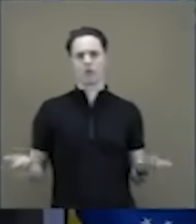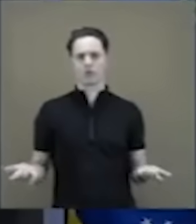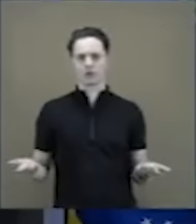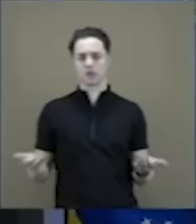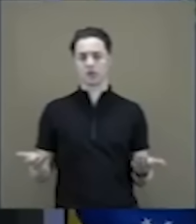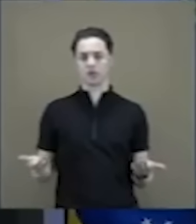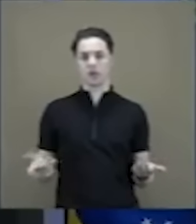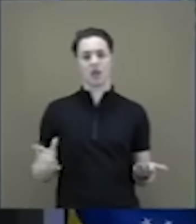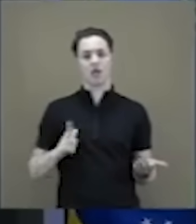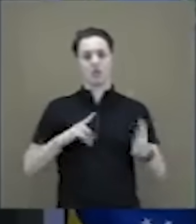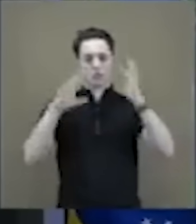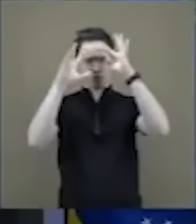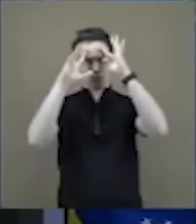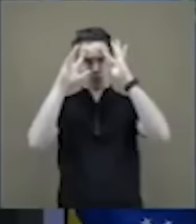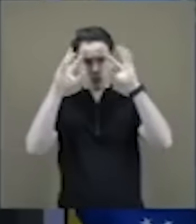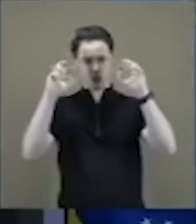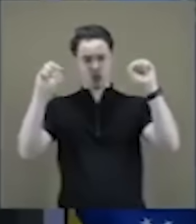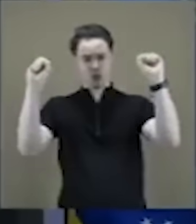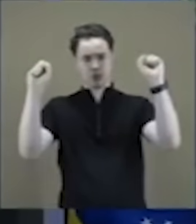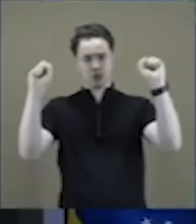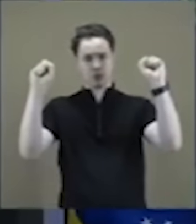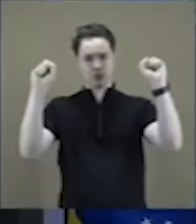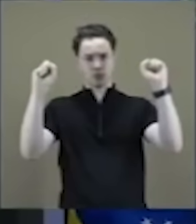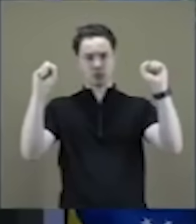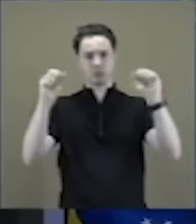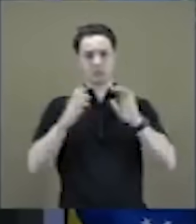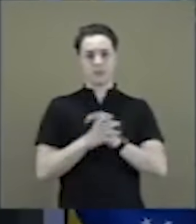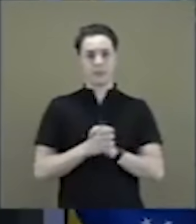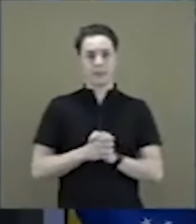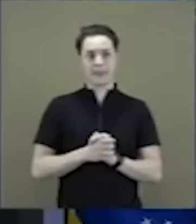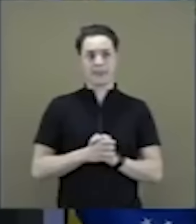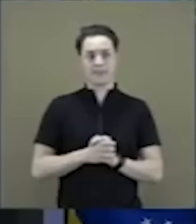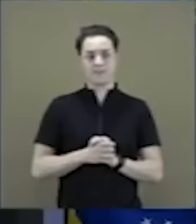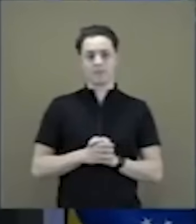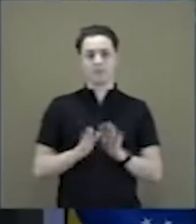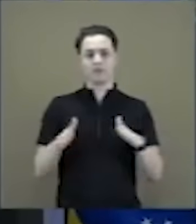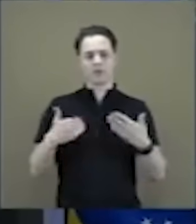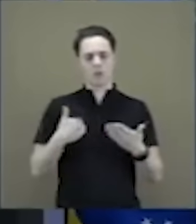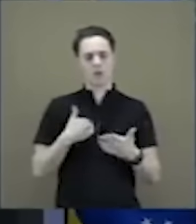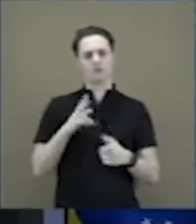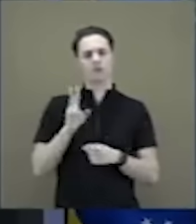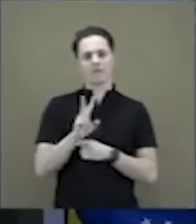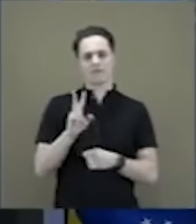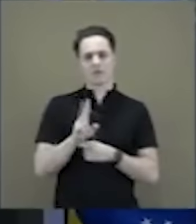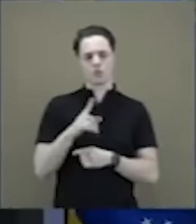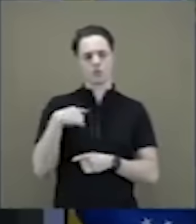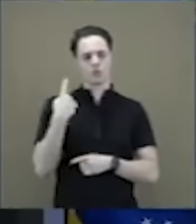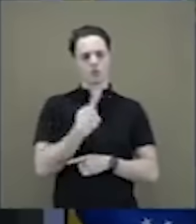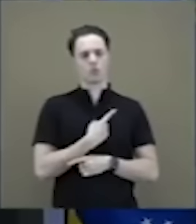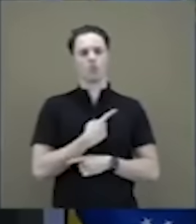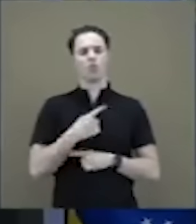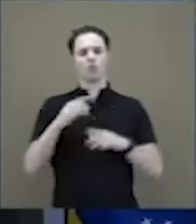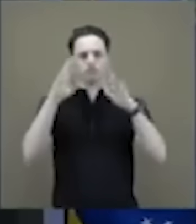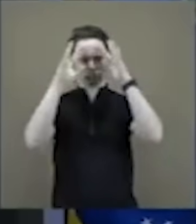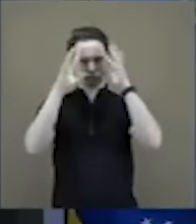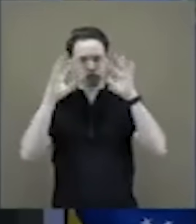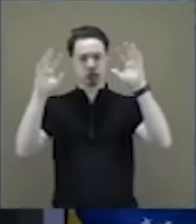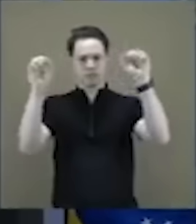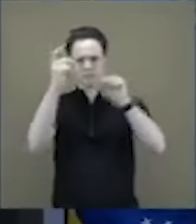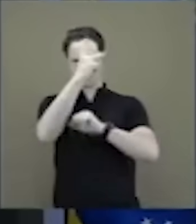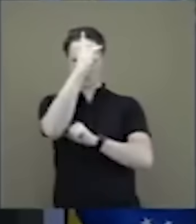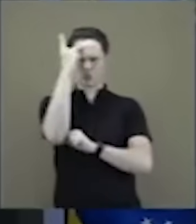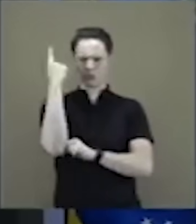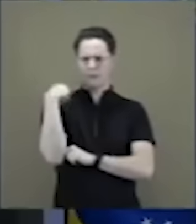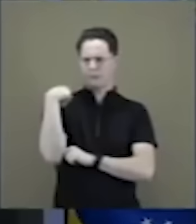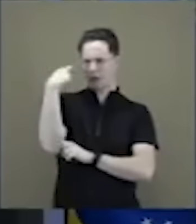É o Supremo Legislador Federal. Então, eu sou um defensor da nossa Suprema Corte. Engana-se quem pensa que eu